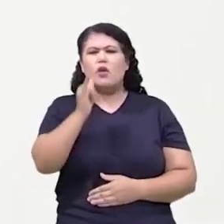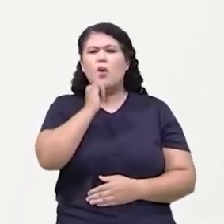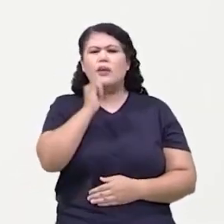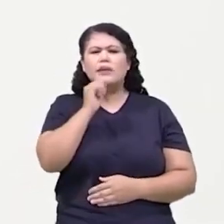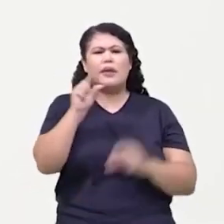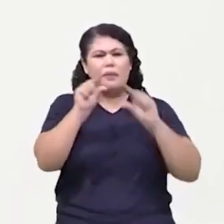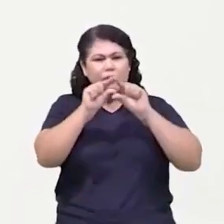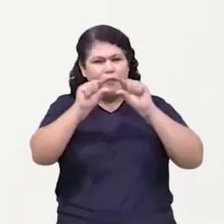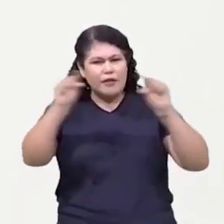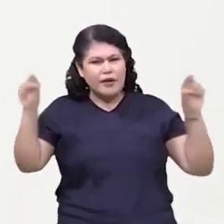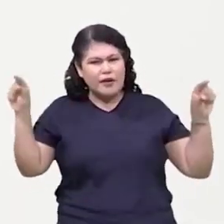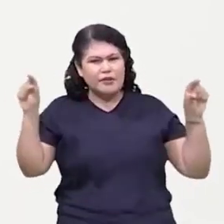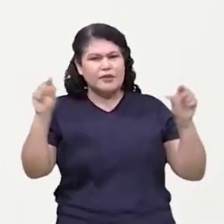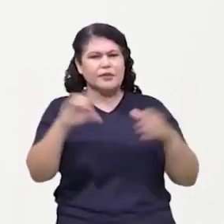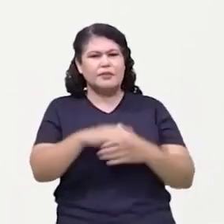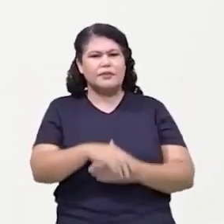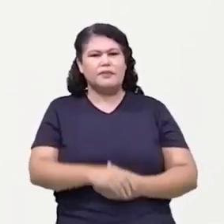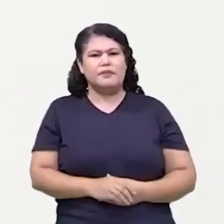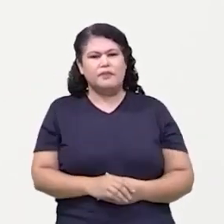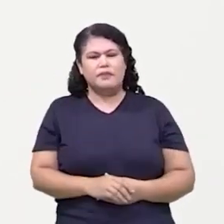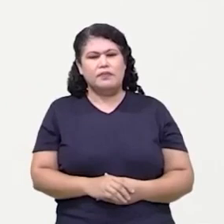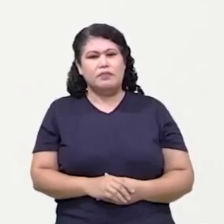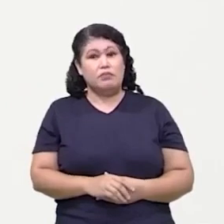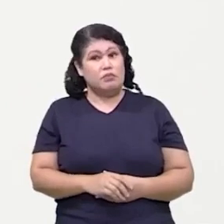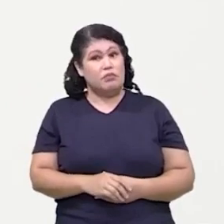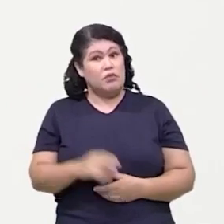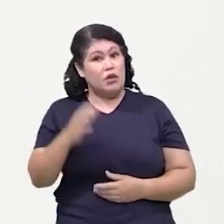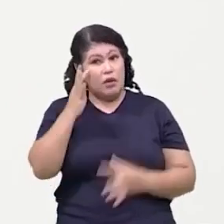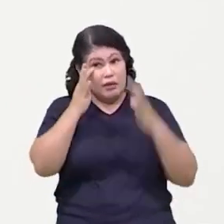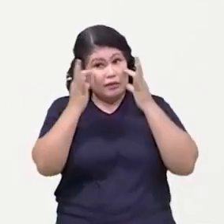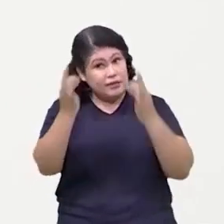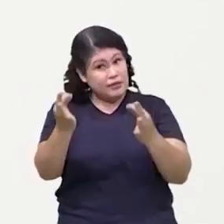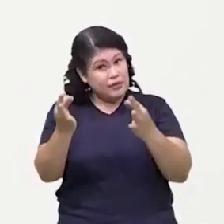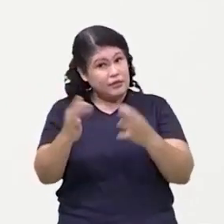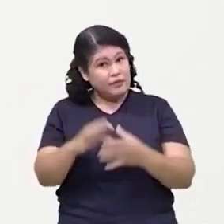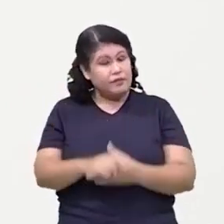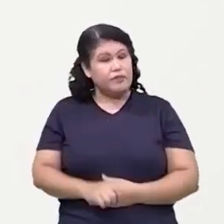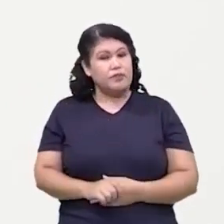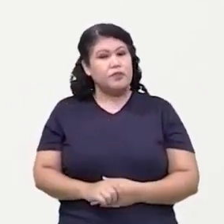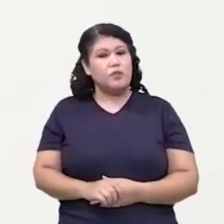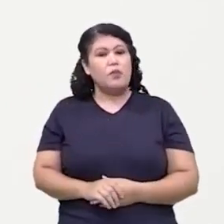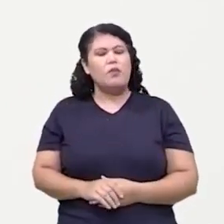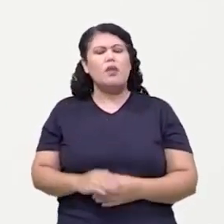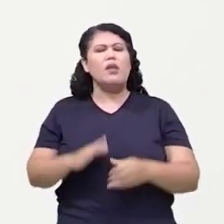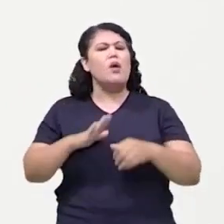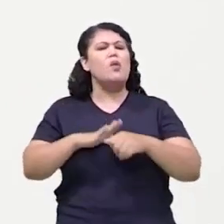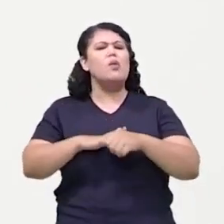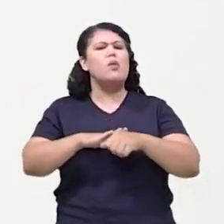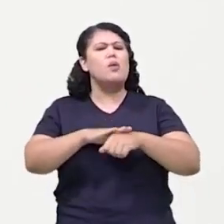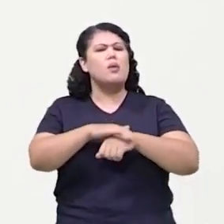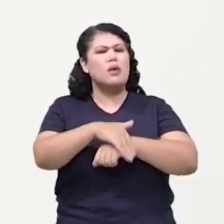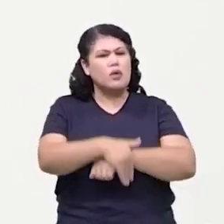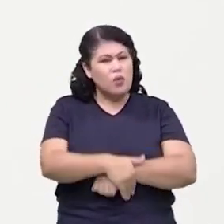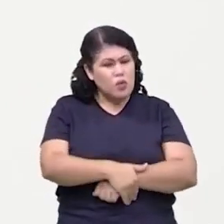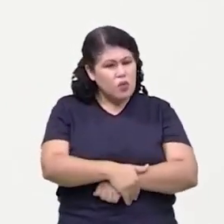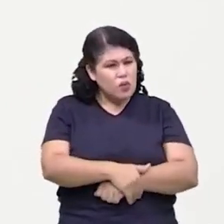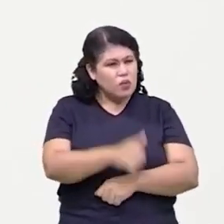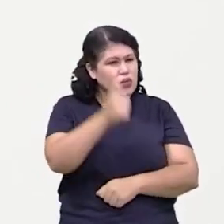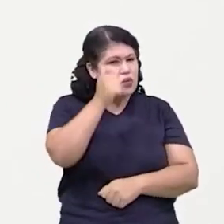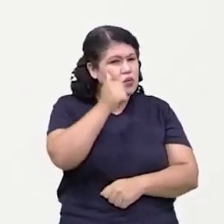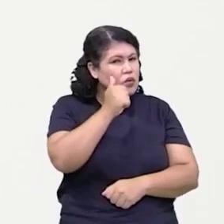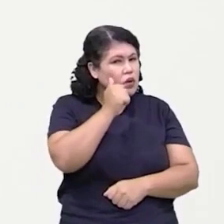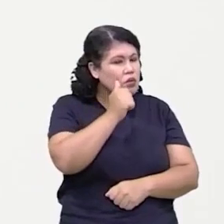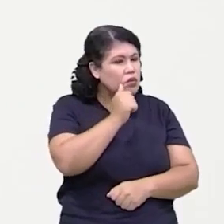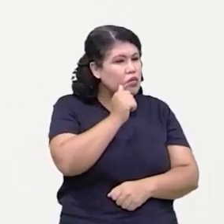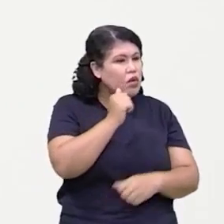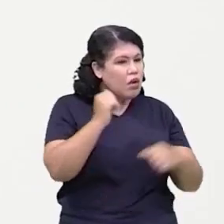Vamos para um exemplo aqui. Preste atenção. Uma noite, uma jovem